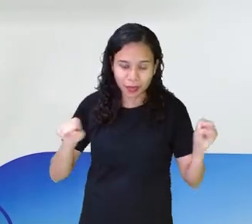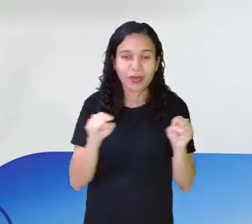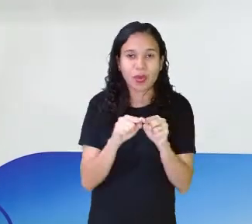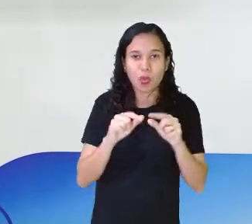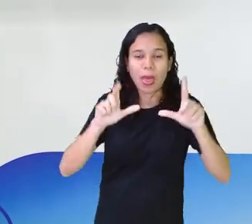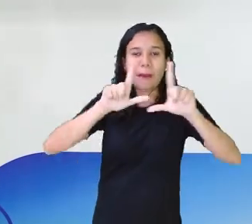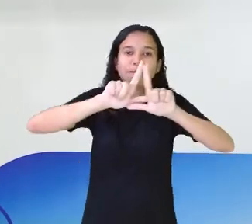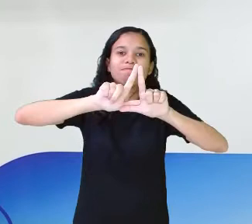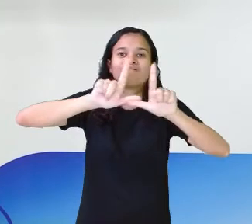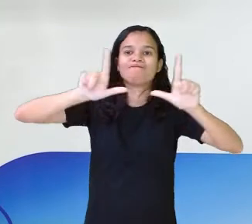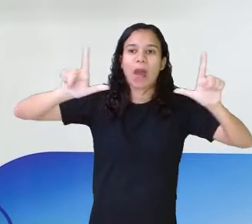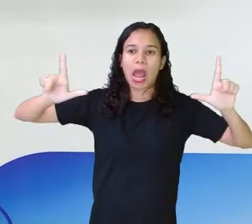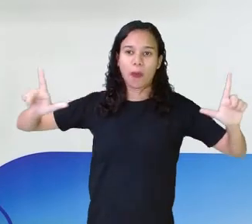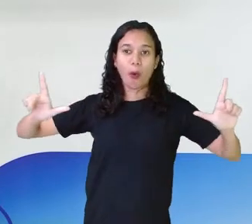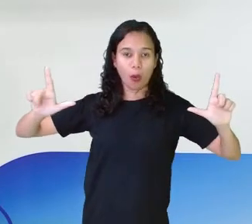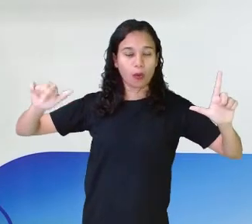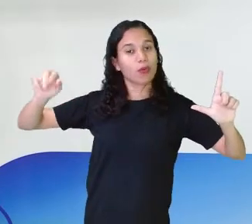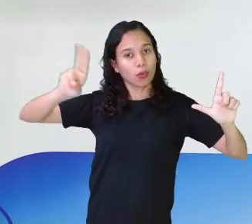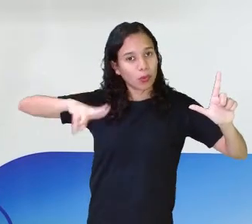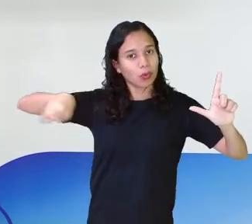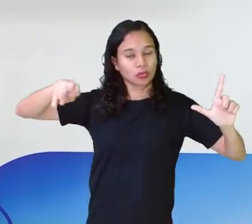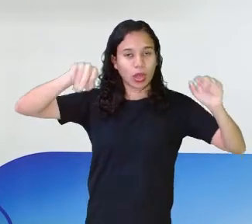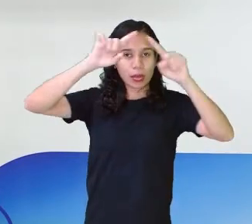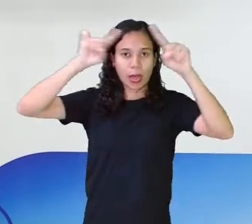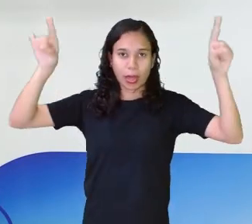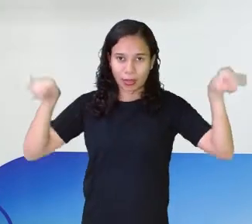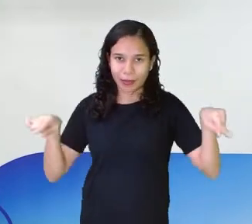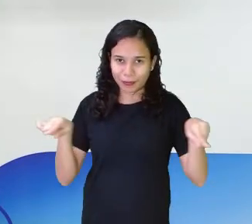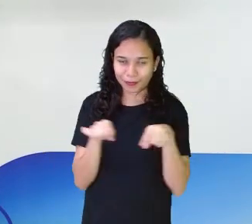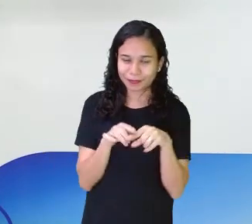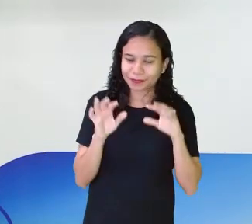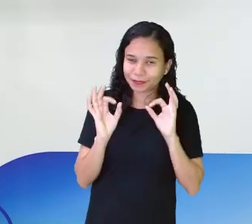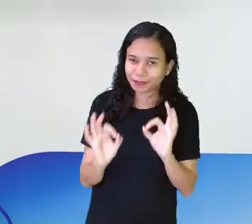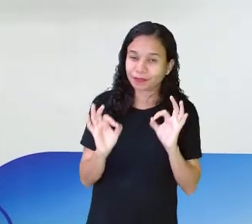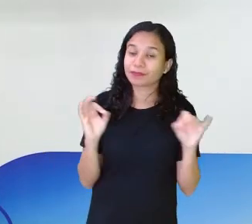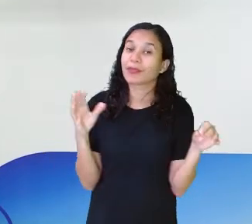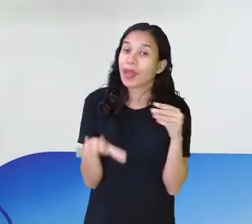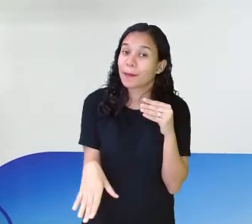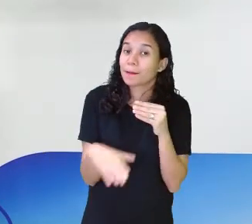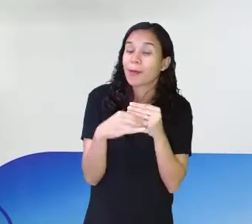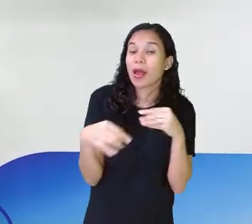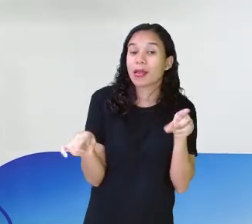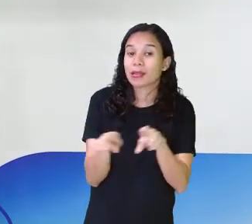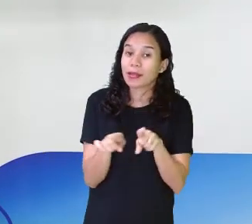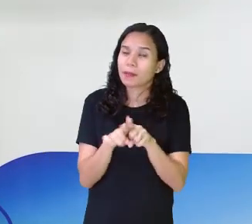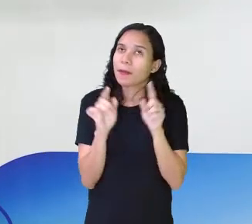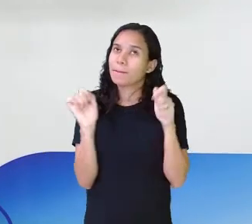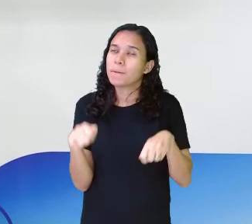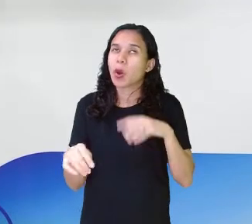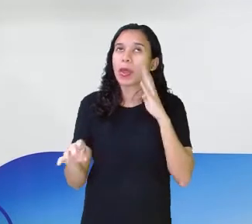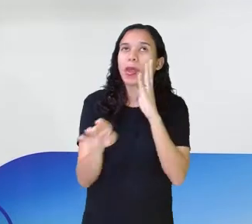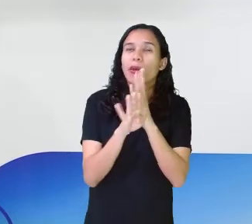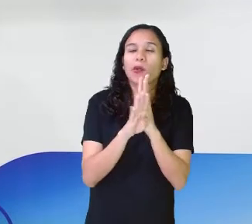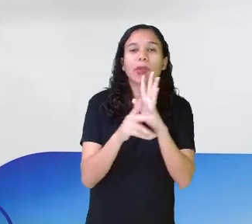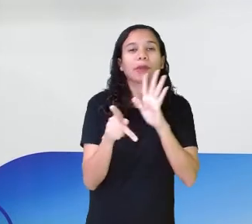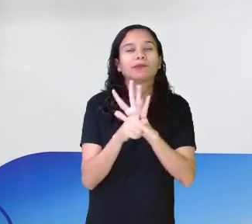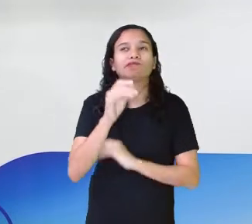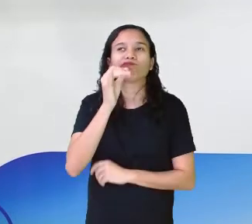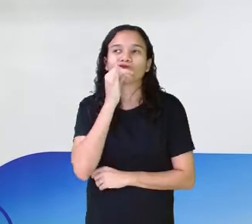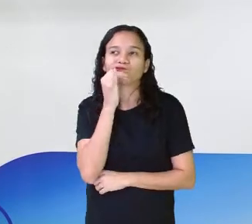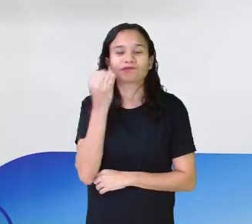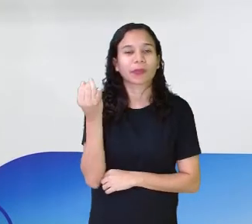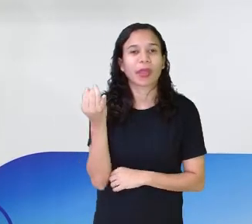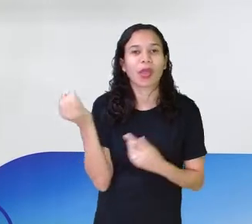maior, normalmente é em formato de retângulo. Além do quadro, eu posso encontrar o retângulo